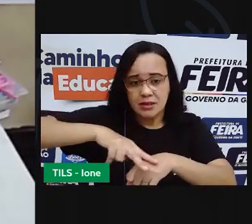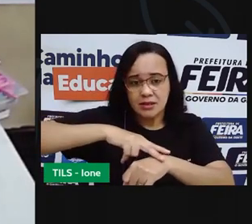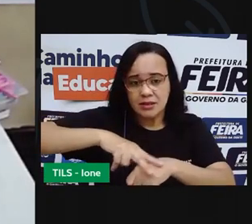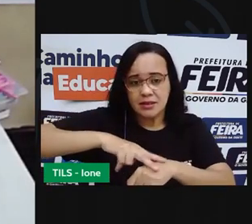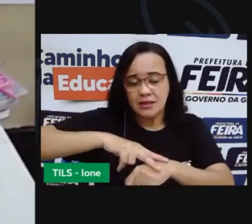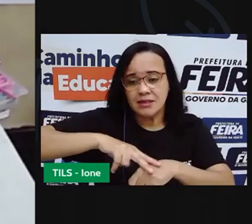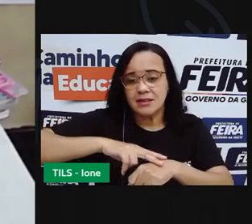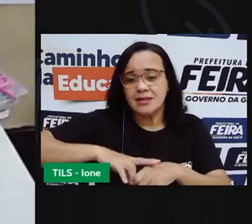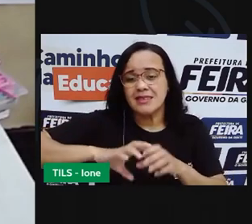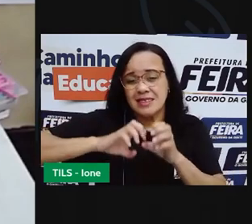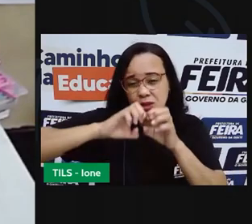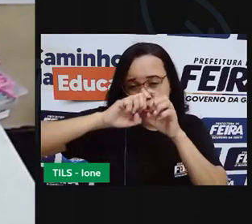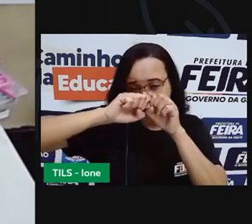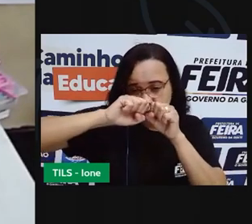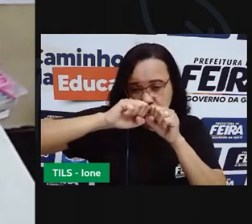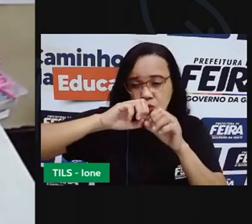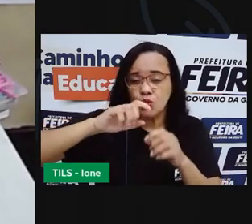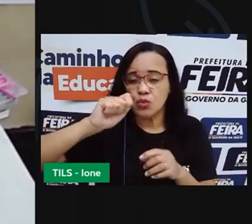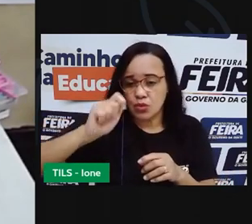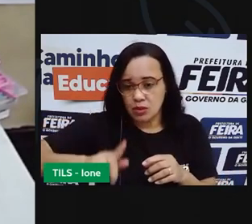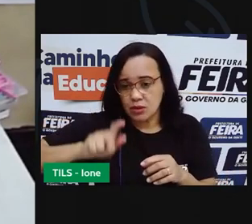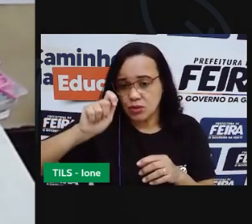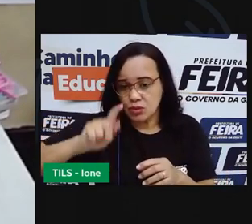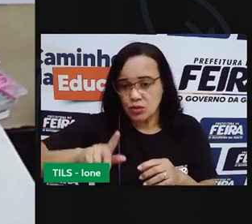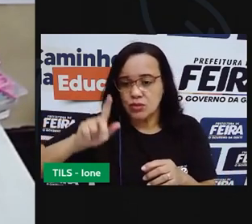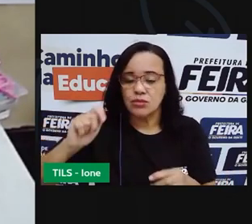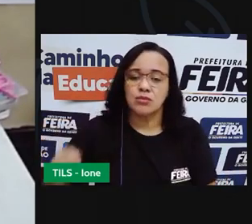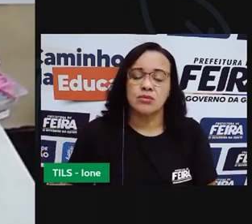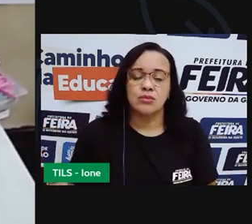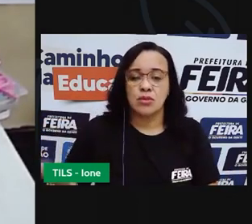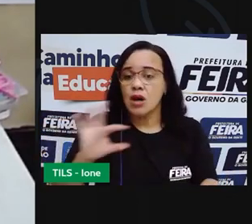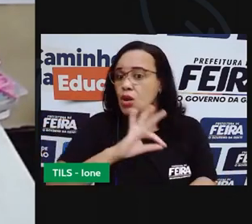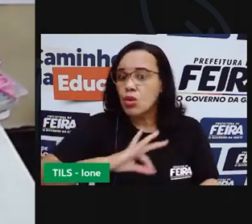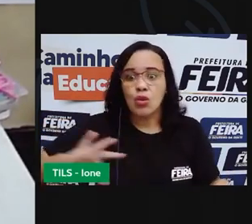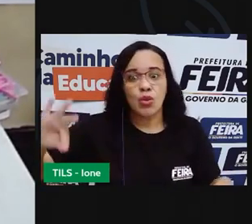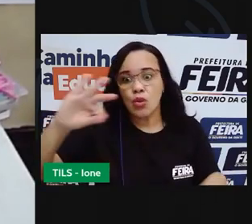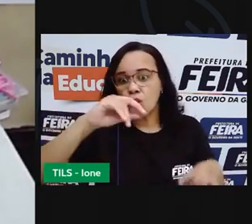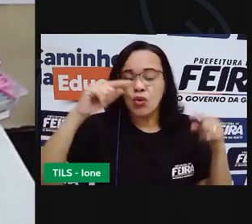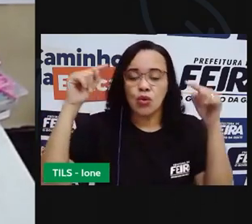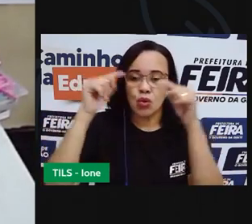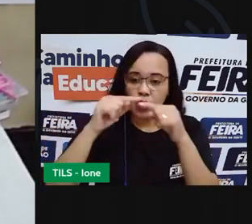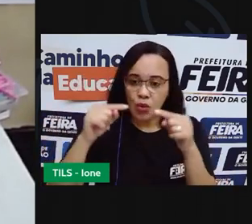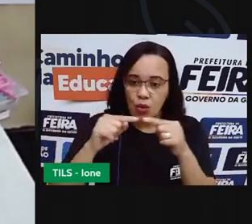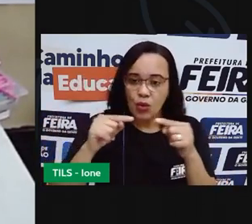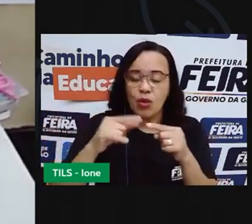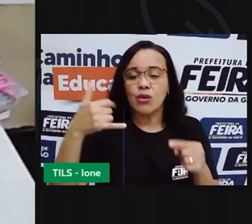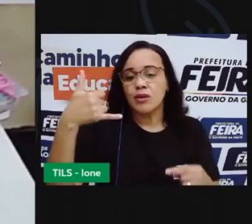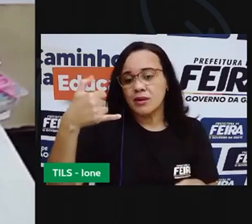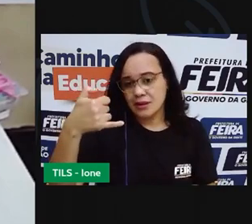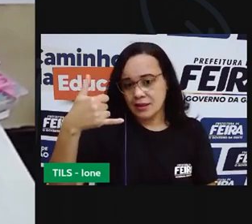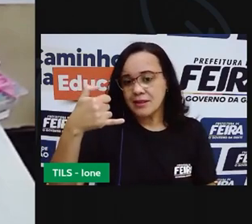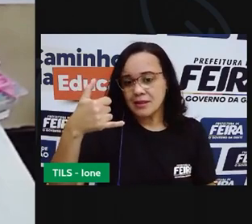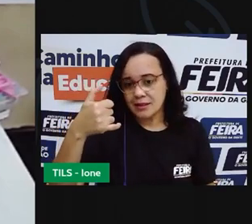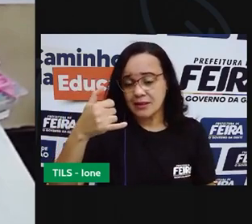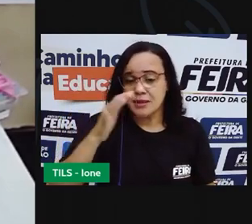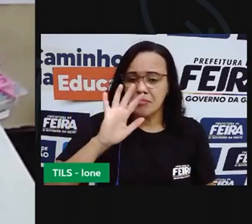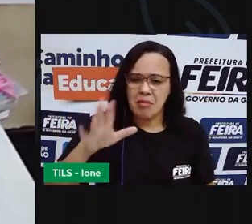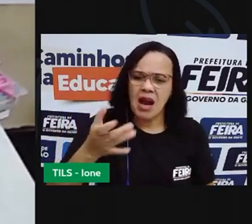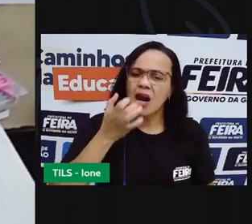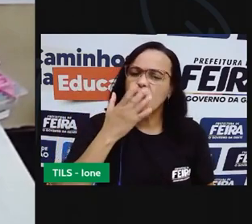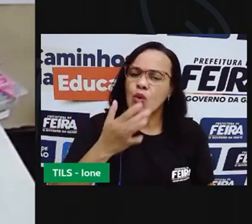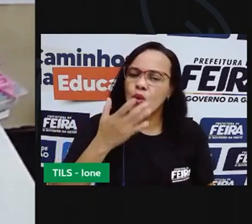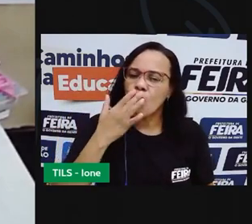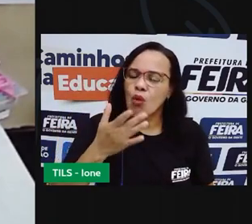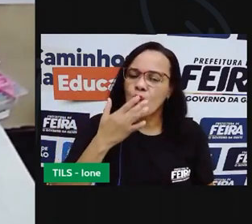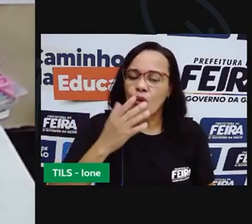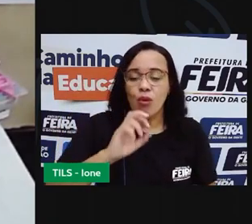mais escuro. Olha, todas são canetas, mas cada uma de uma cor. Aqui eu tenho lápis